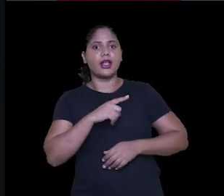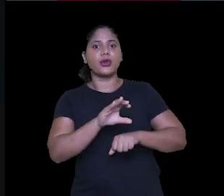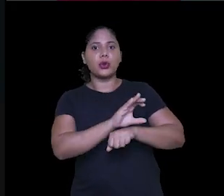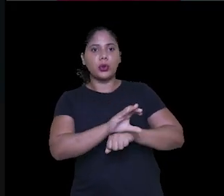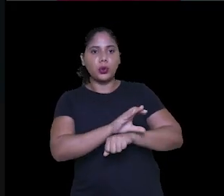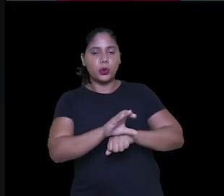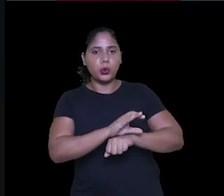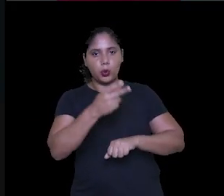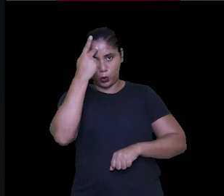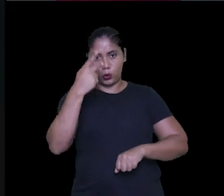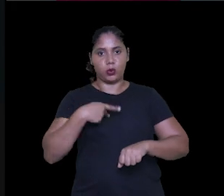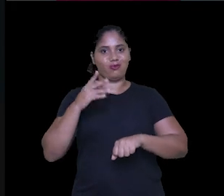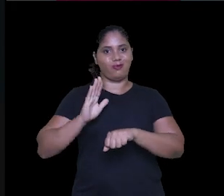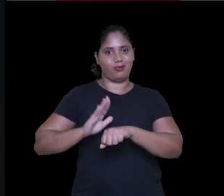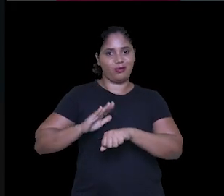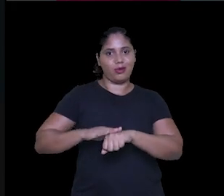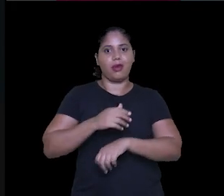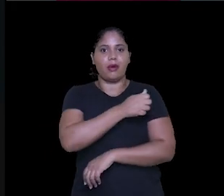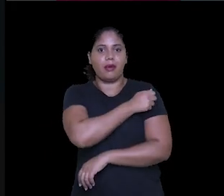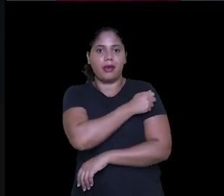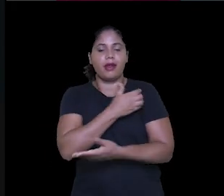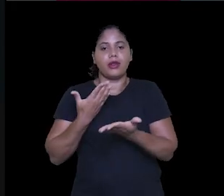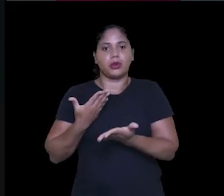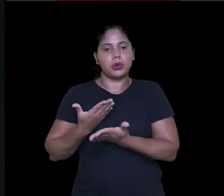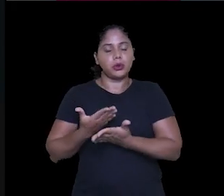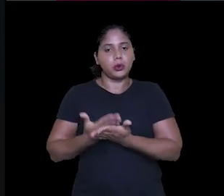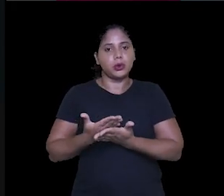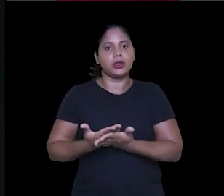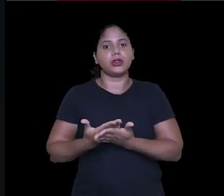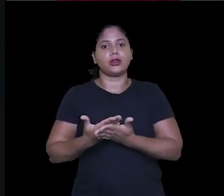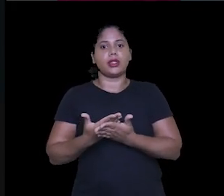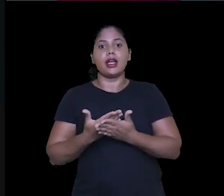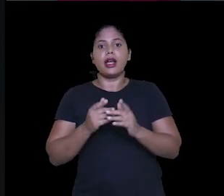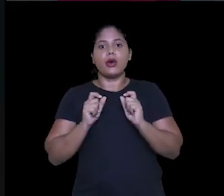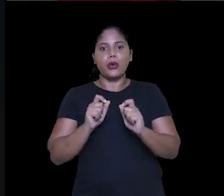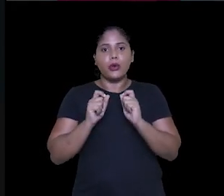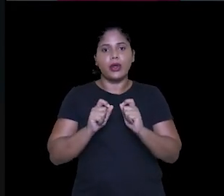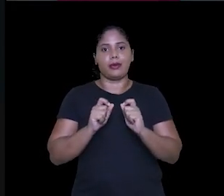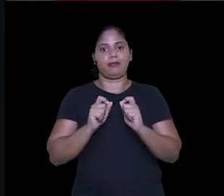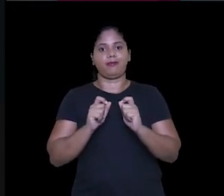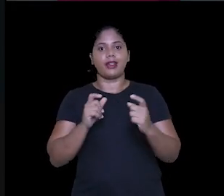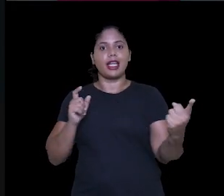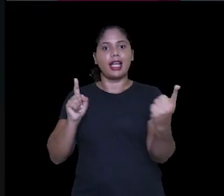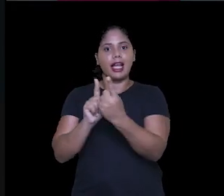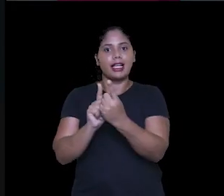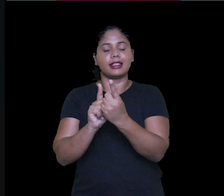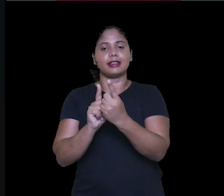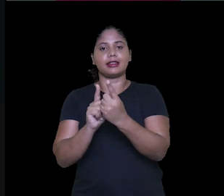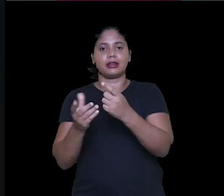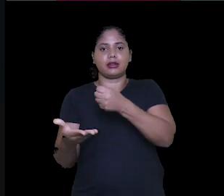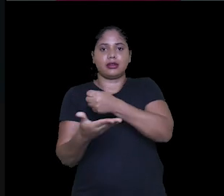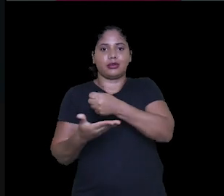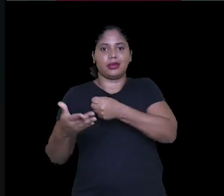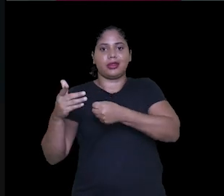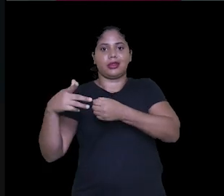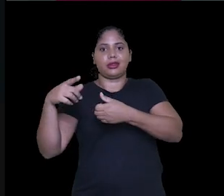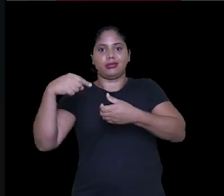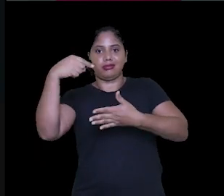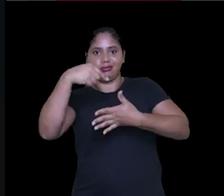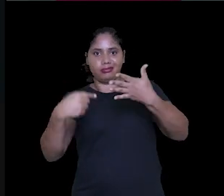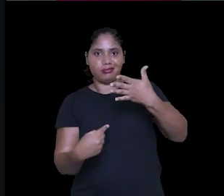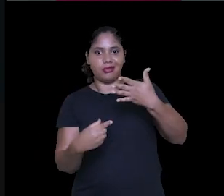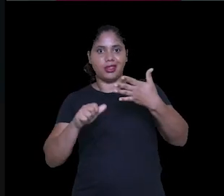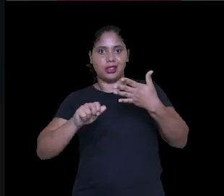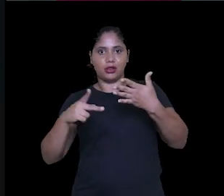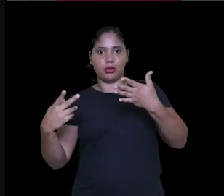Primária à Saúde. Nesse primeiro slide, a gente encontra uma pessoa gestante com suas duas mãos em